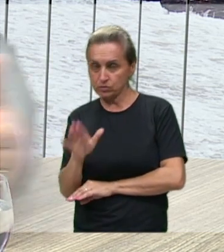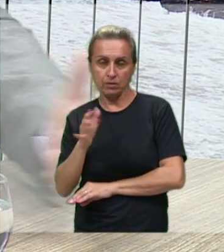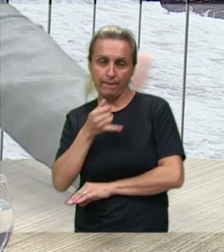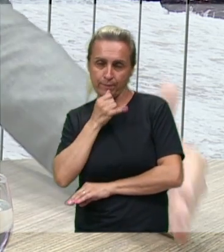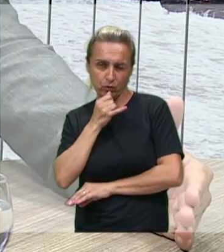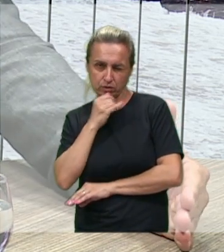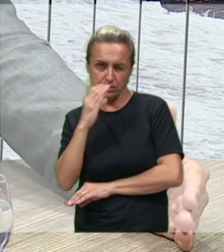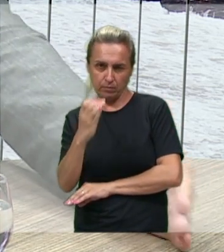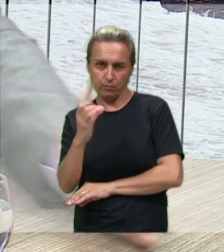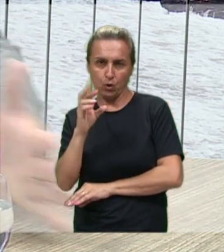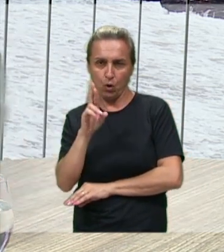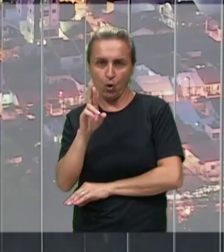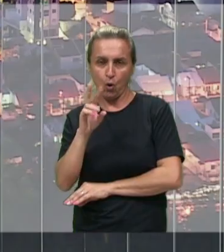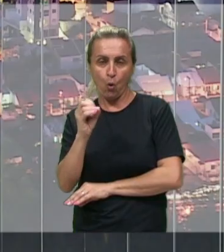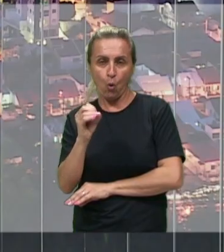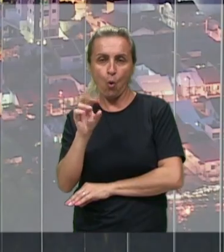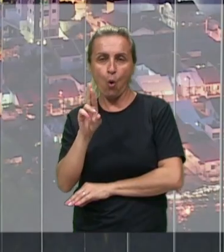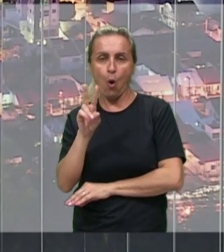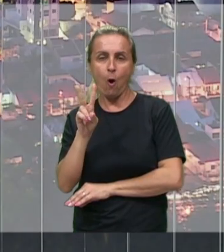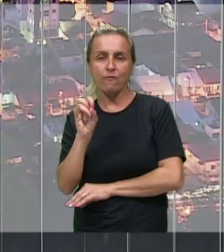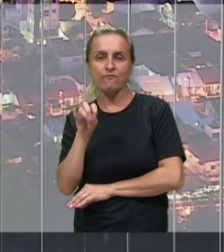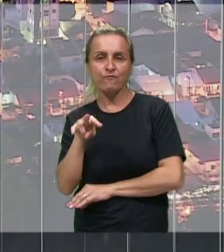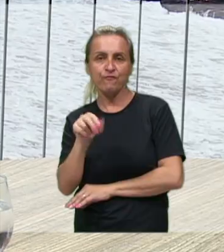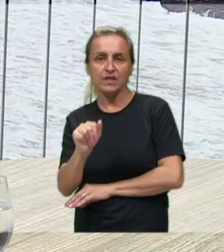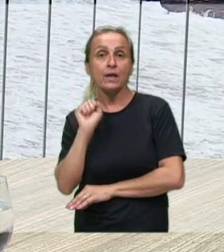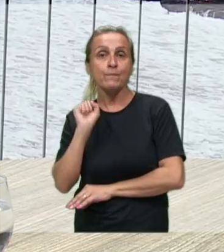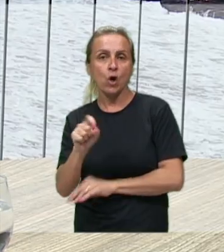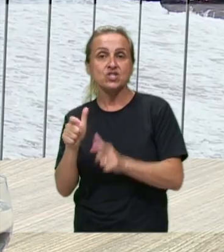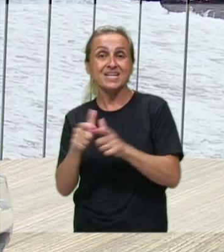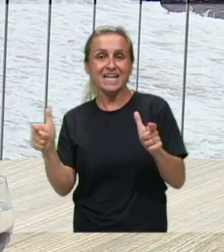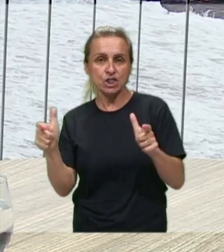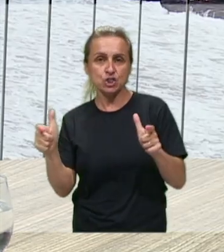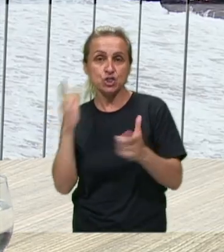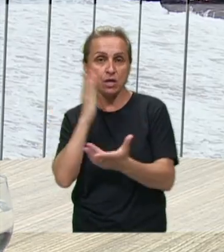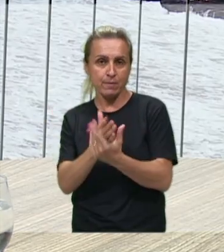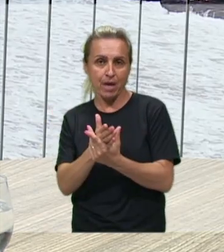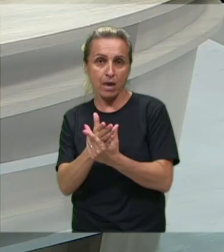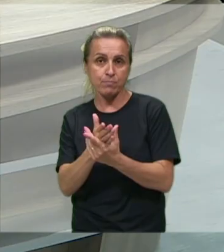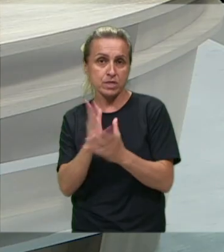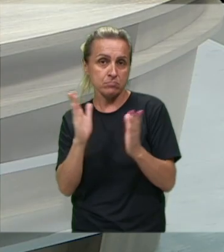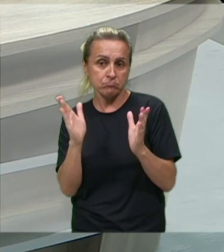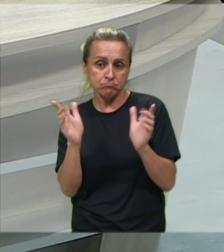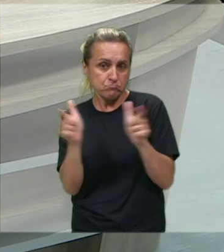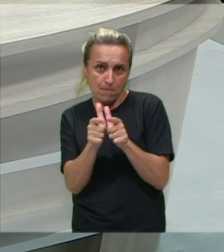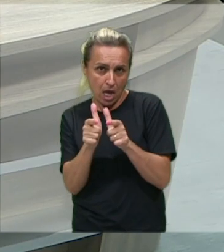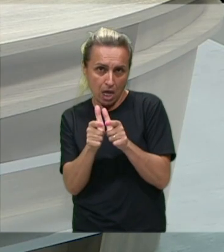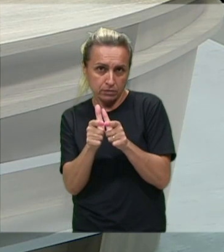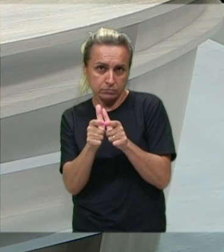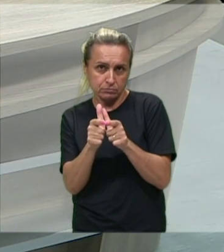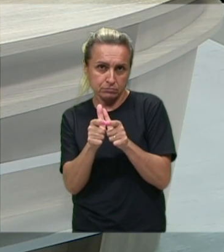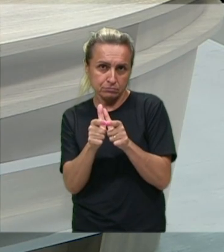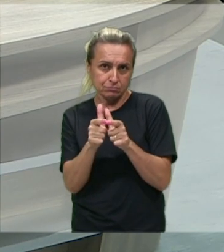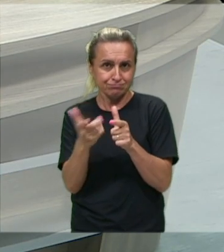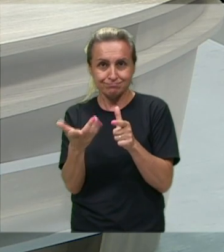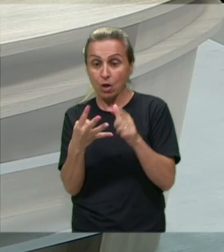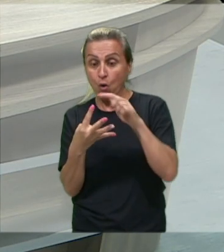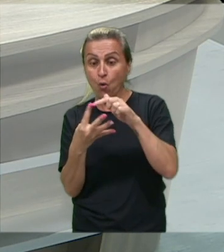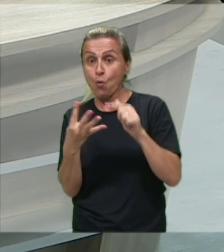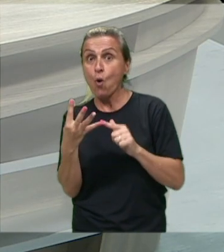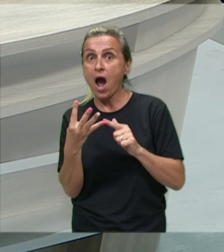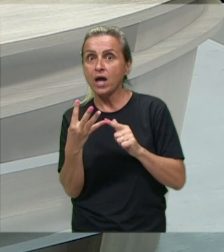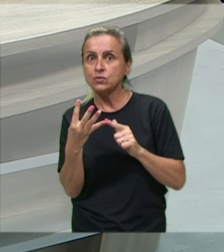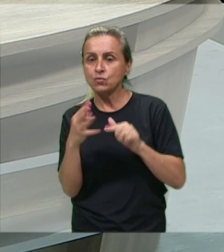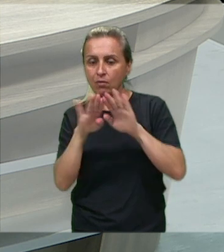pode ser curvina G, uma curvina média, uma curvina M e até P. Então, são 4 escolhas, são 4 caixas